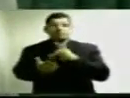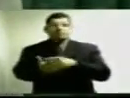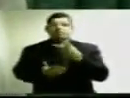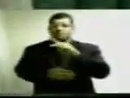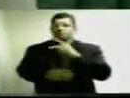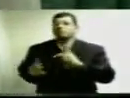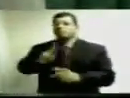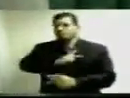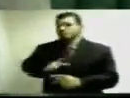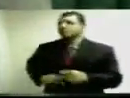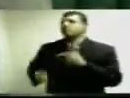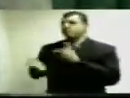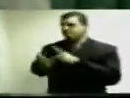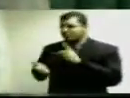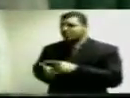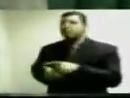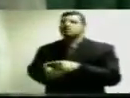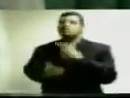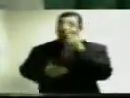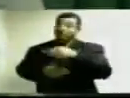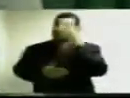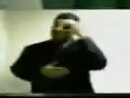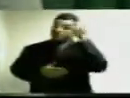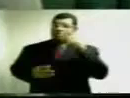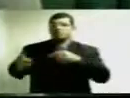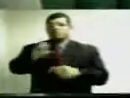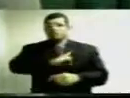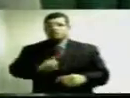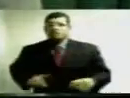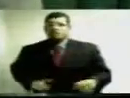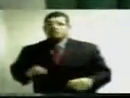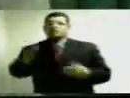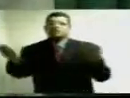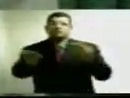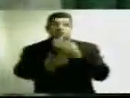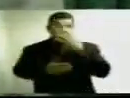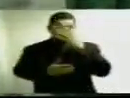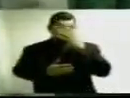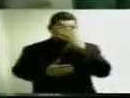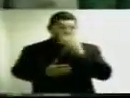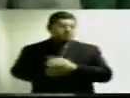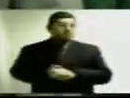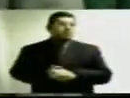senhor deputado e outros deputados, Vossa Excelência, o deputado Luiz Castro.